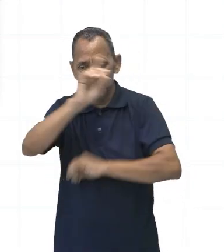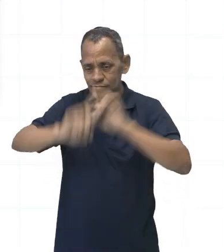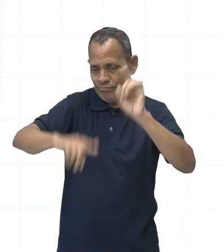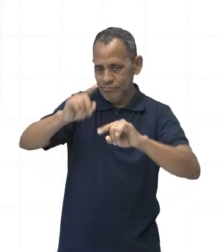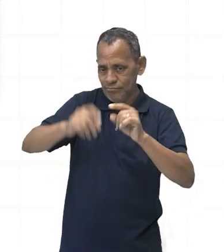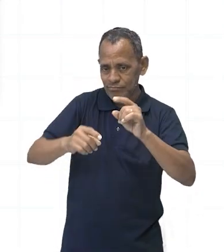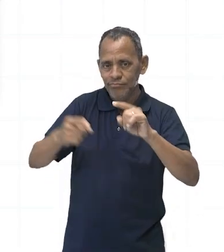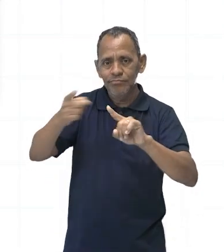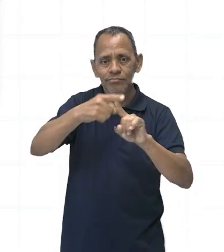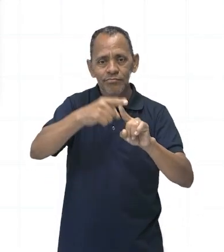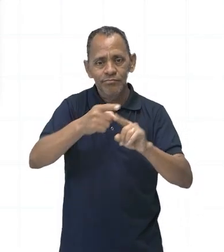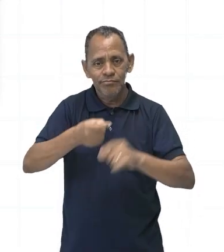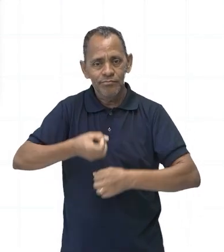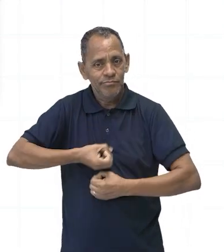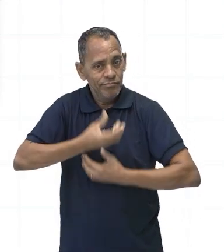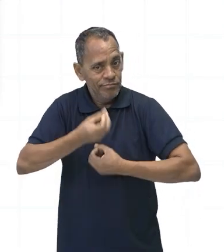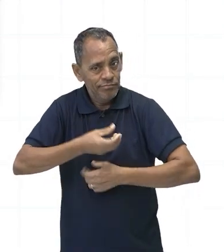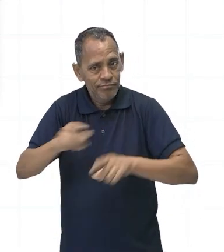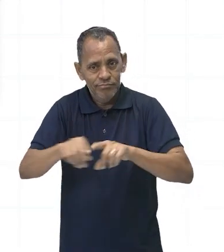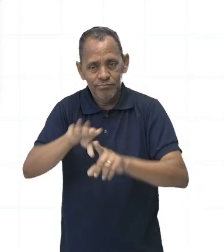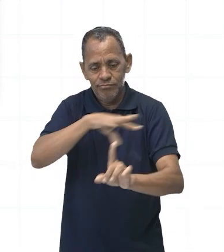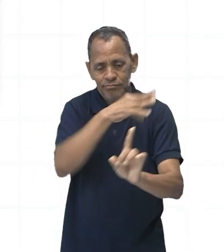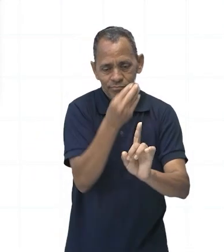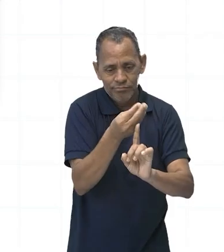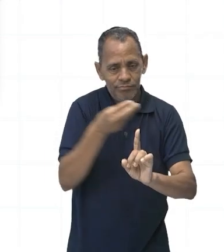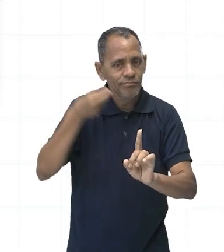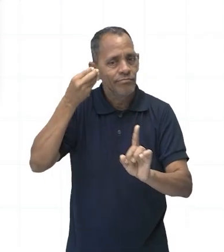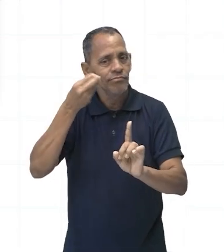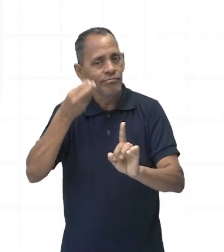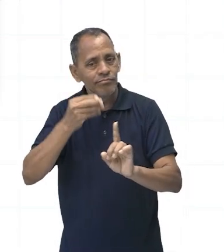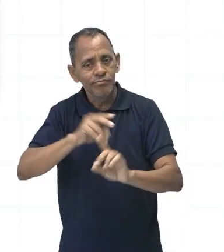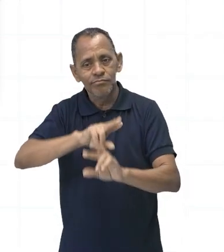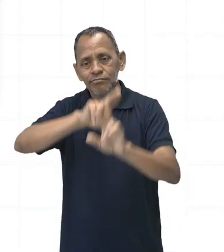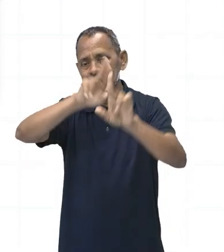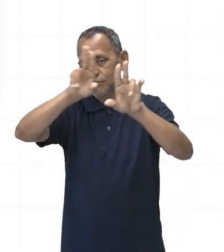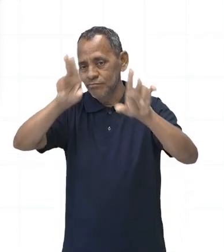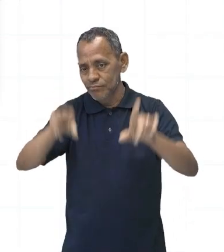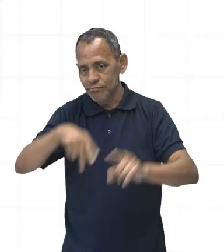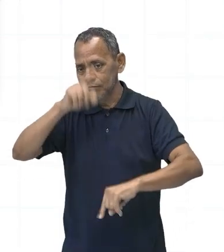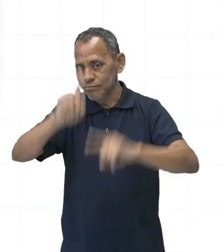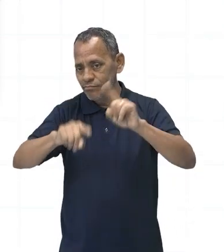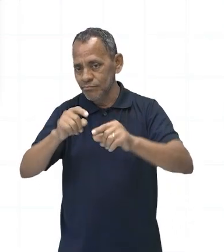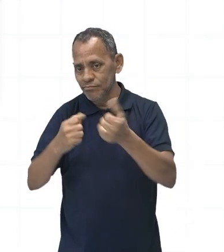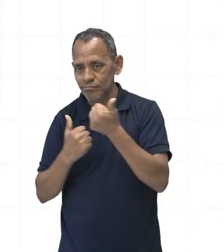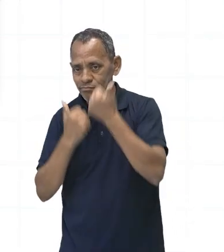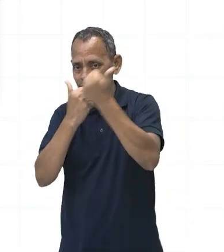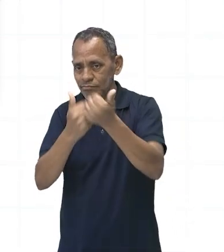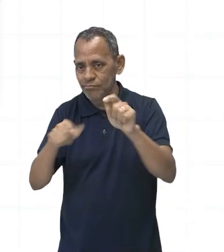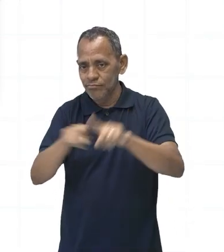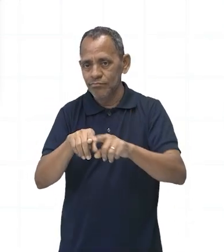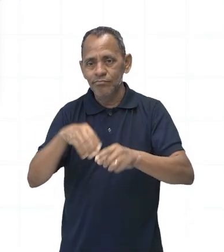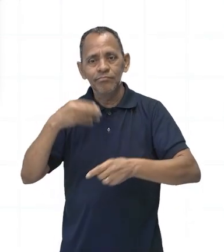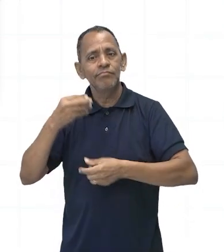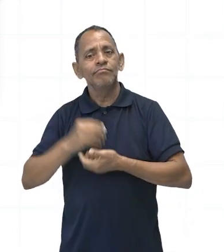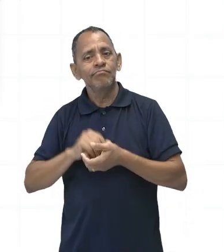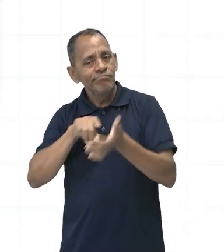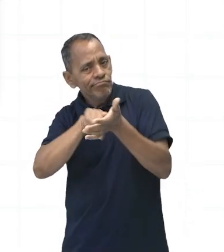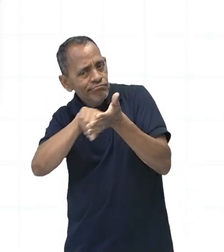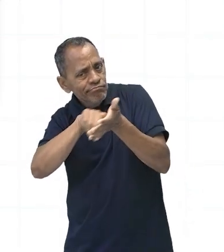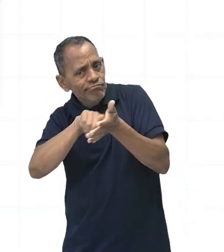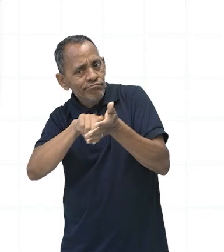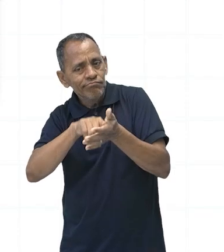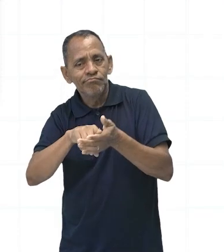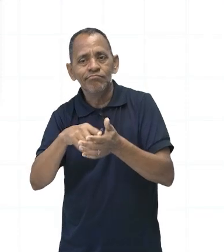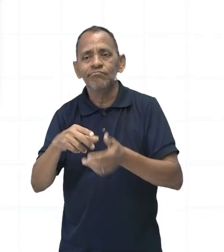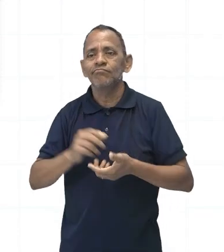de expressão. Os artistas experimentam com diferentes ferramentas e suportes, explorando as possibilidades da